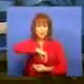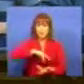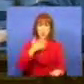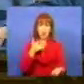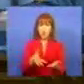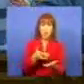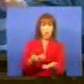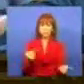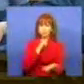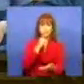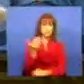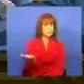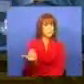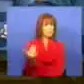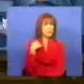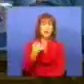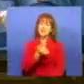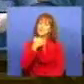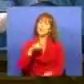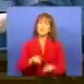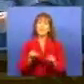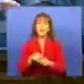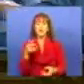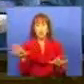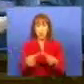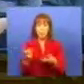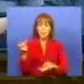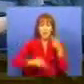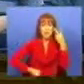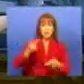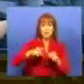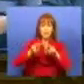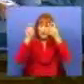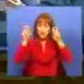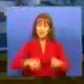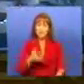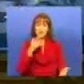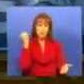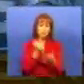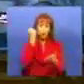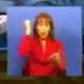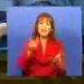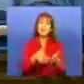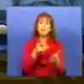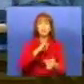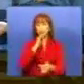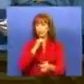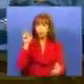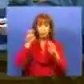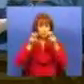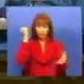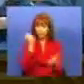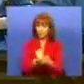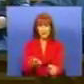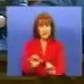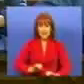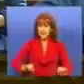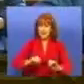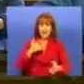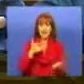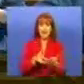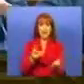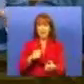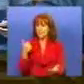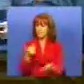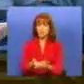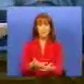seus manuais. Está satisfeita com comissões de avaliação e certificação de manuais que ainda não certificaram nem um único manual.